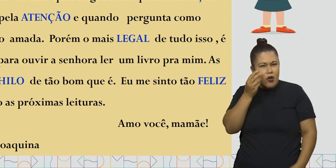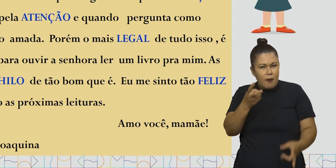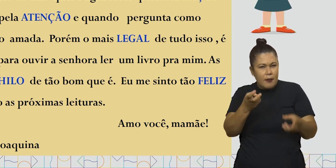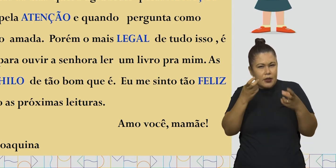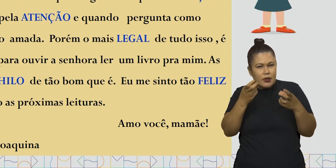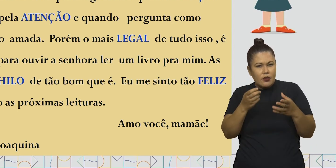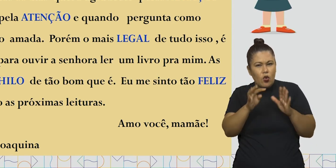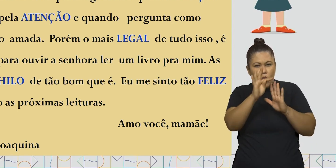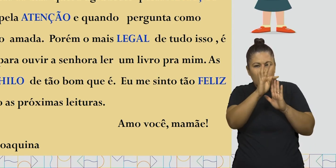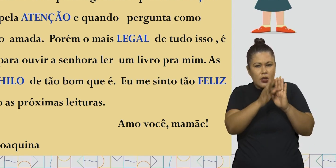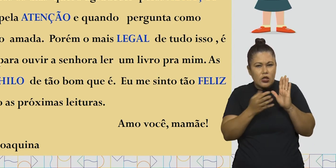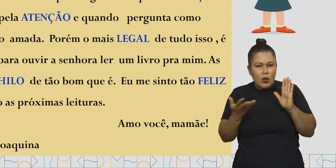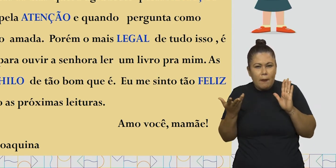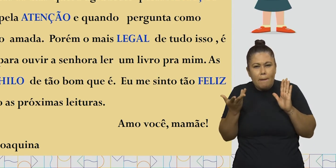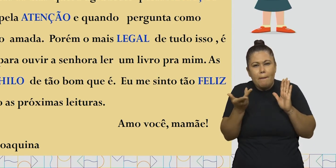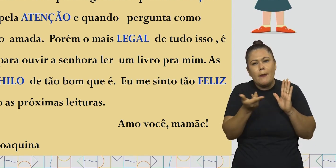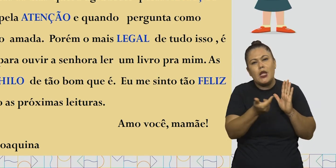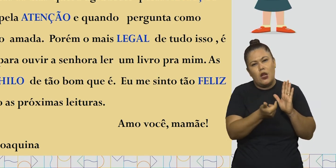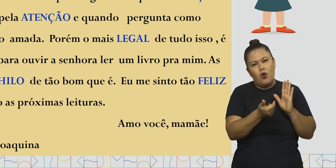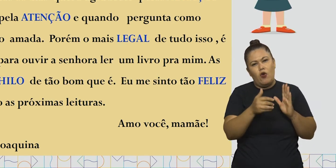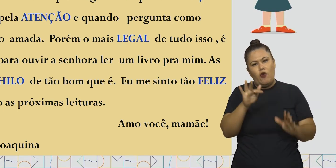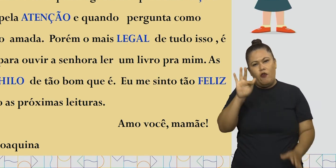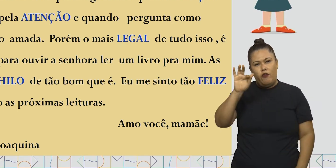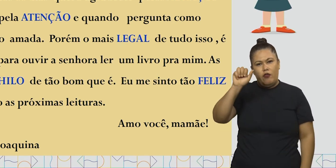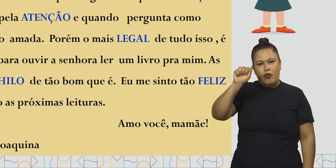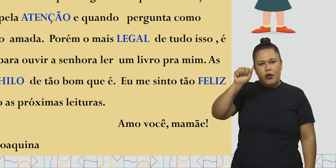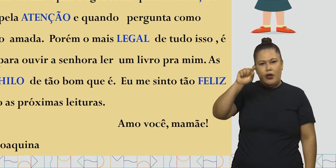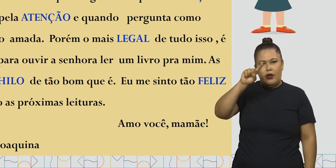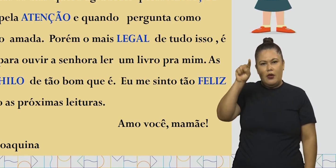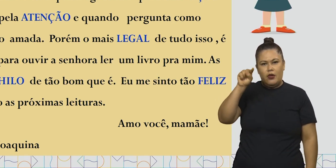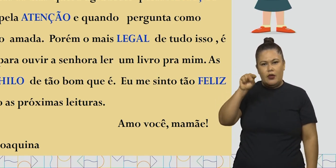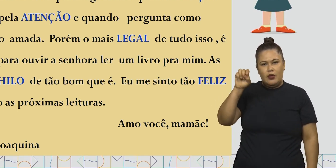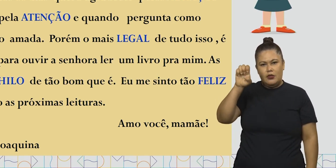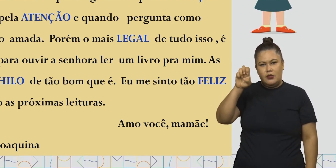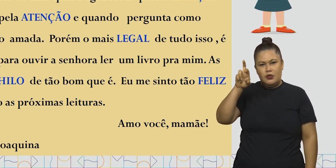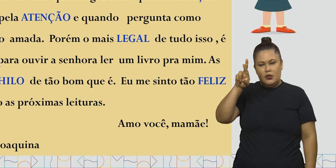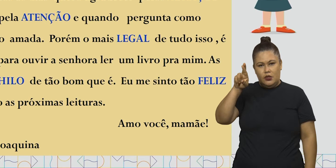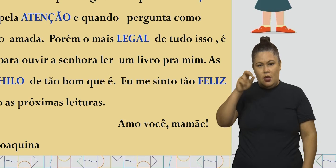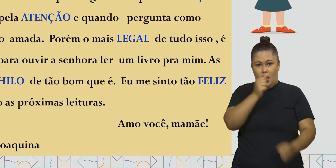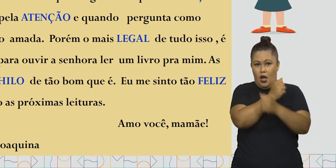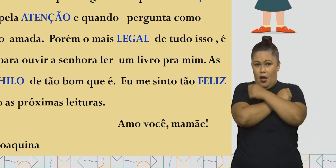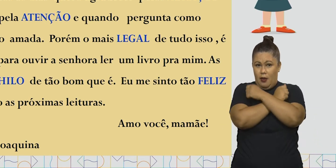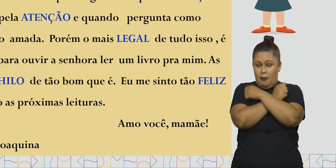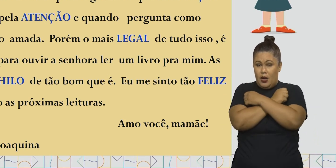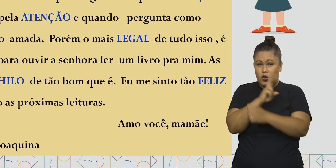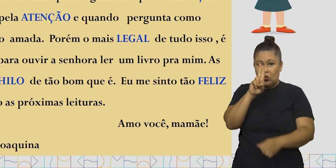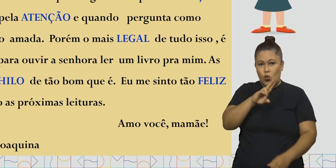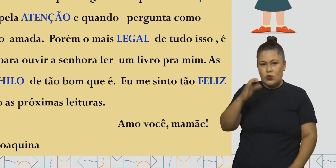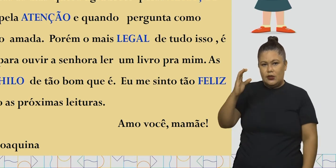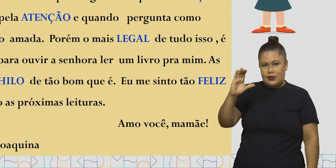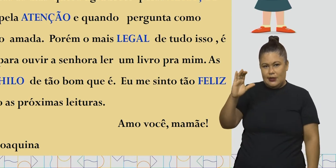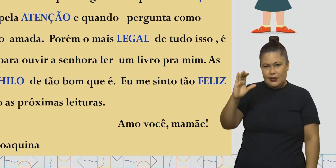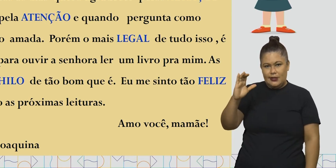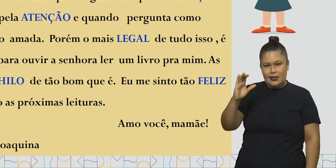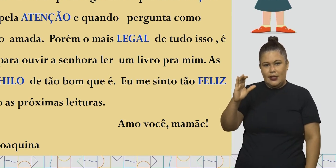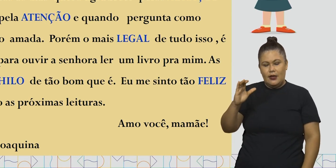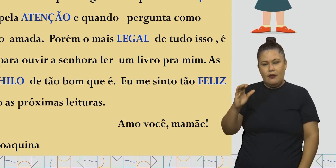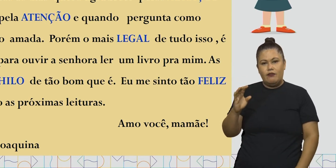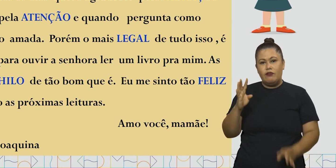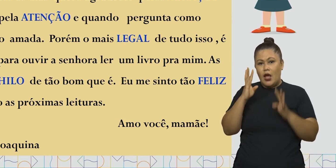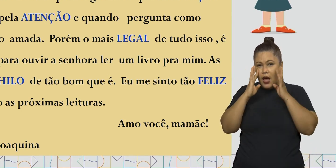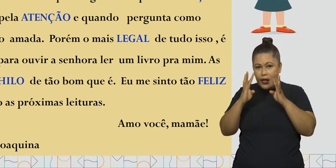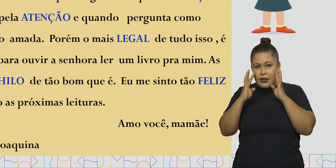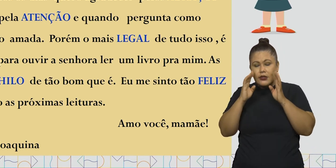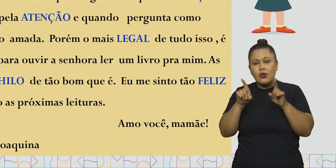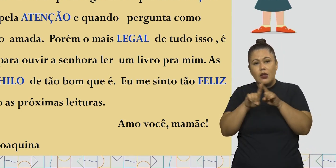hein? Fazer se escreve com Z. Abraço é com cedilha. Atenção